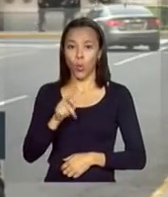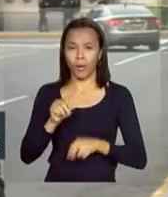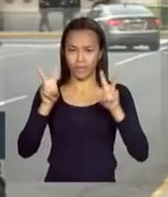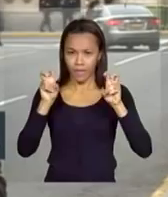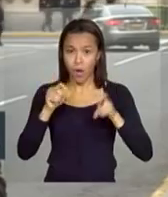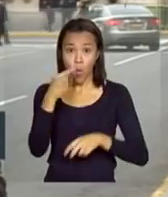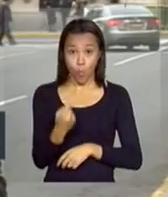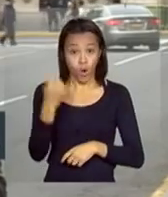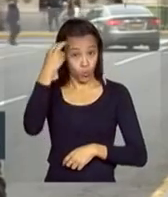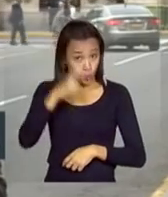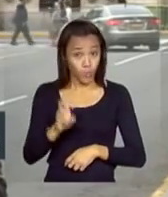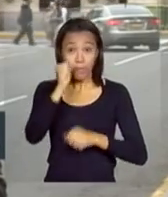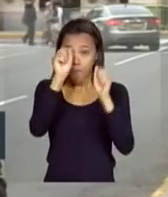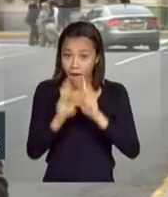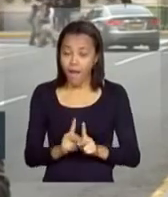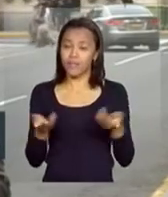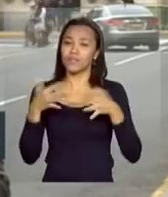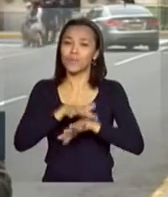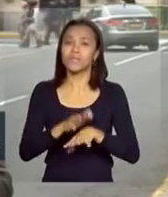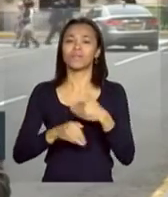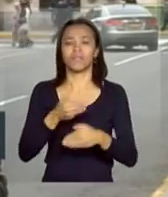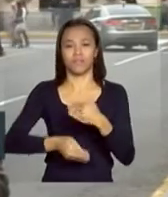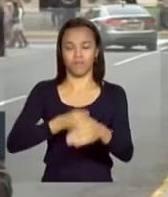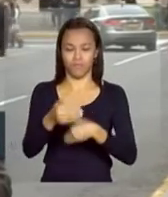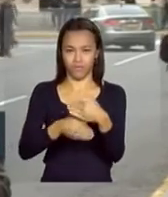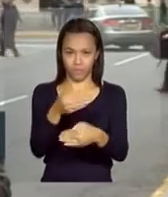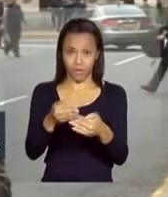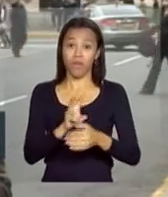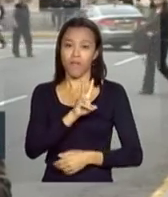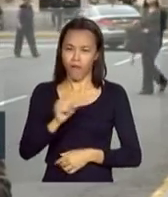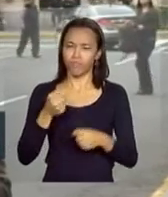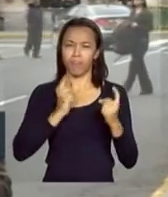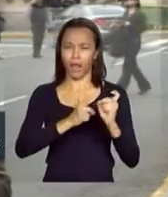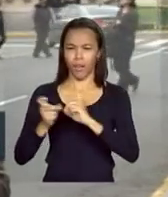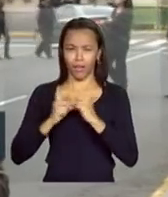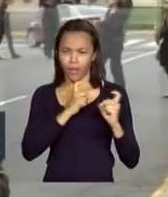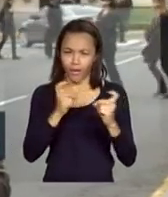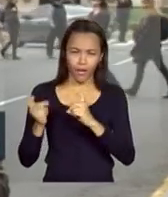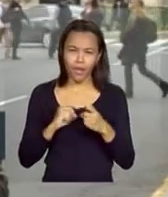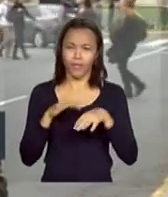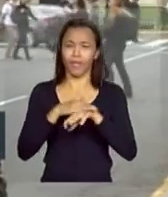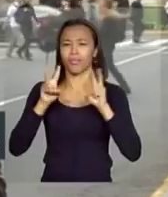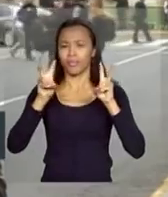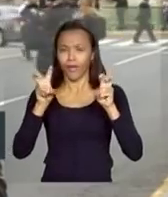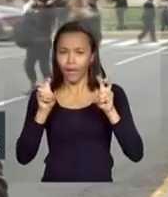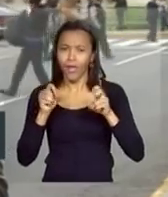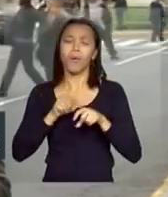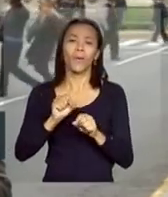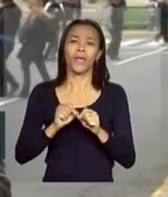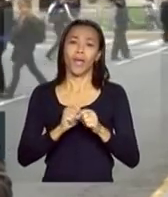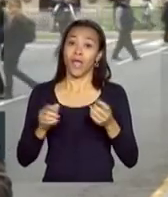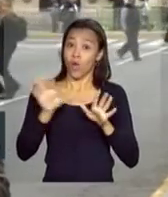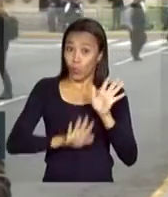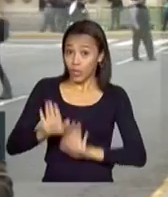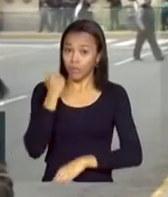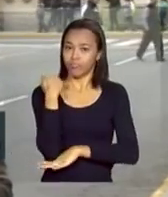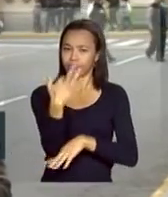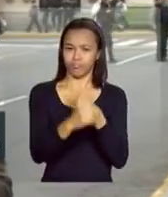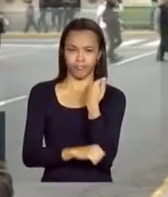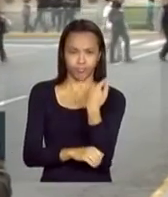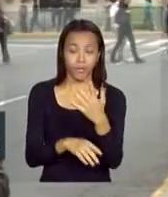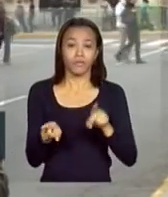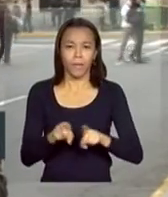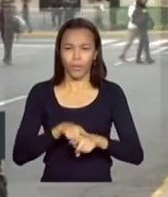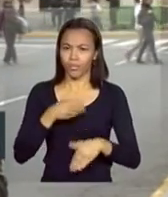uma cultura de paz, inclusão e desenvolvimento e vai discutir assuntos relacionados à preservação do meio ambiente,